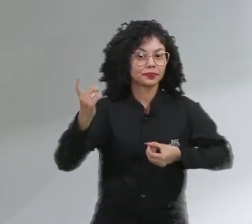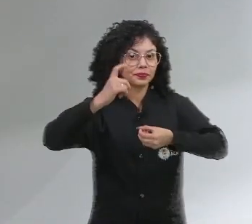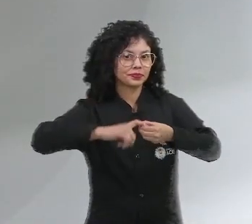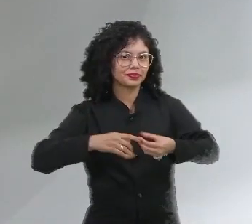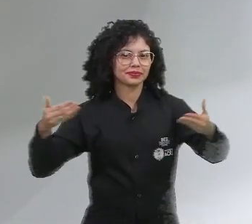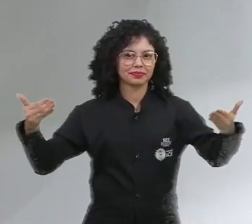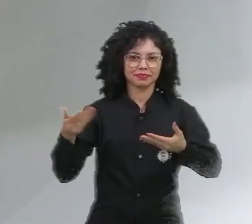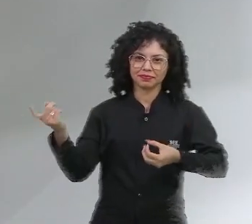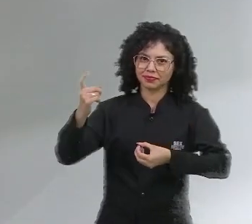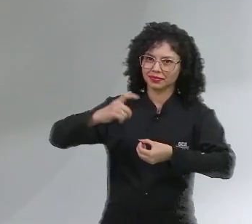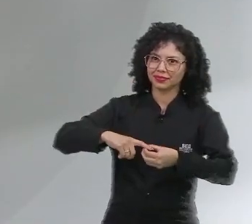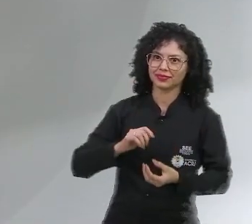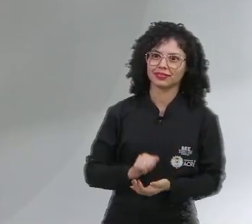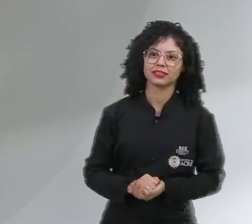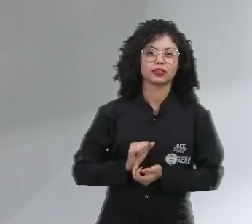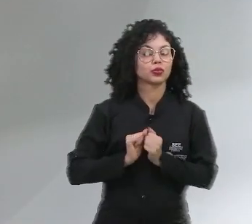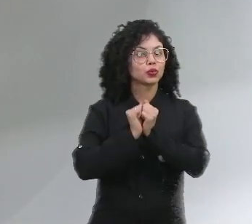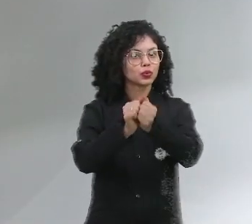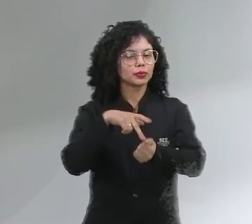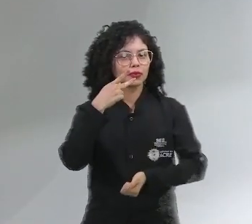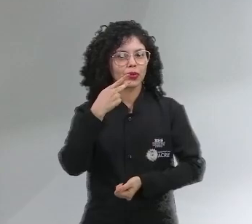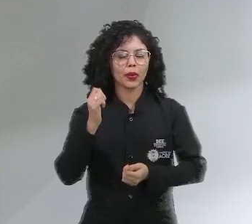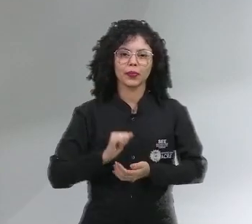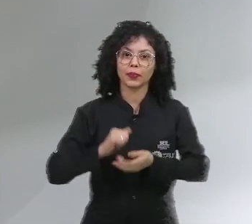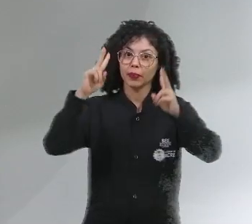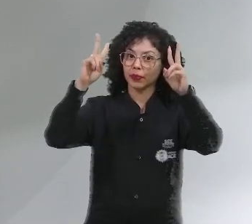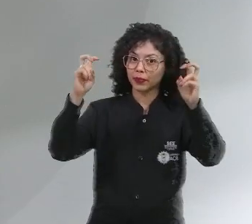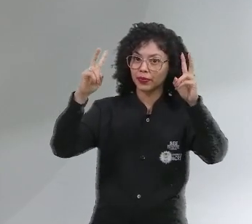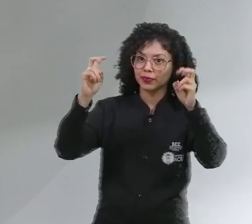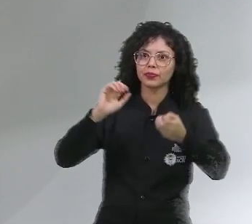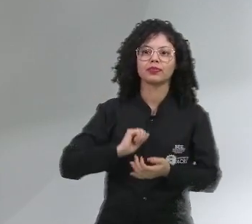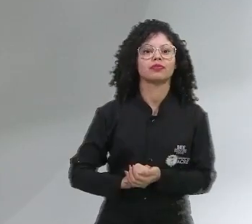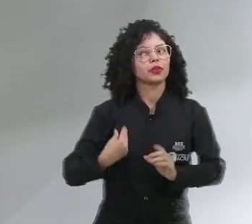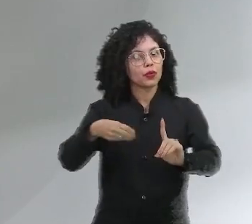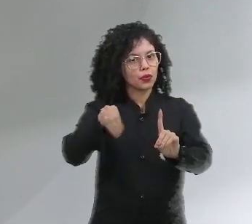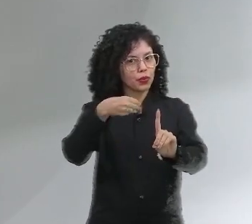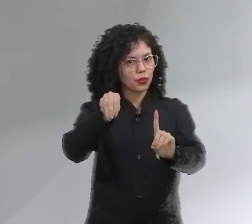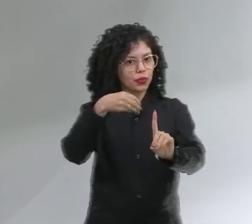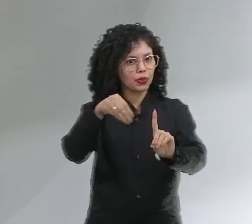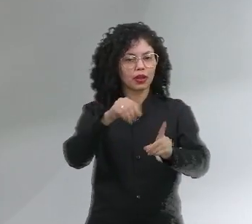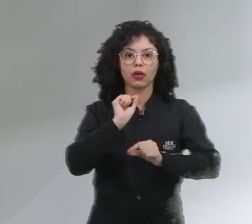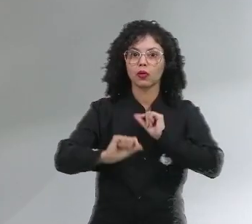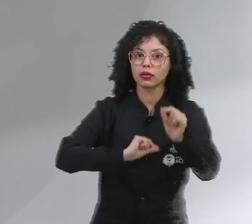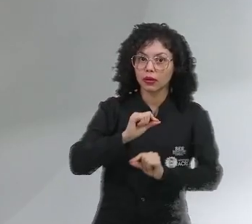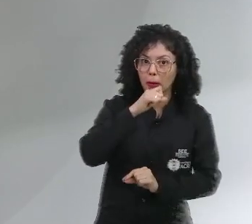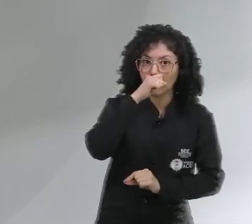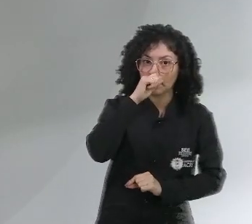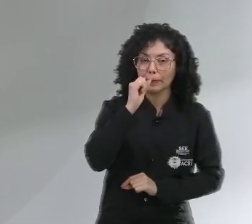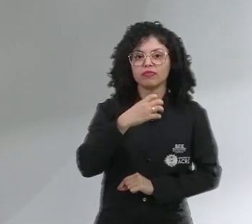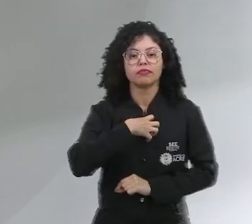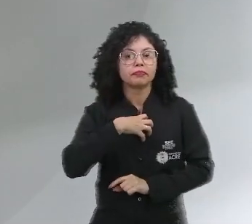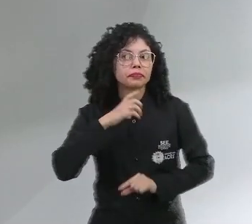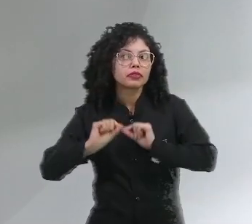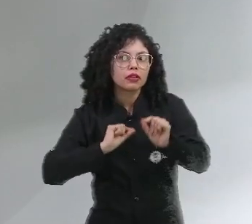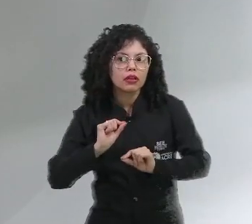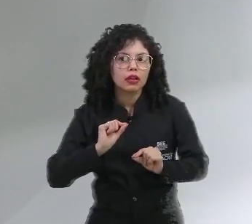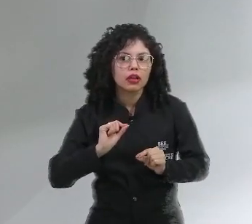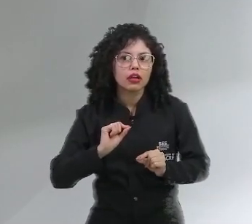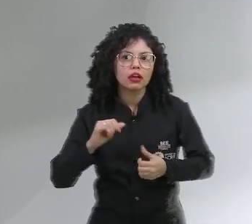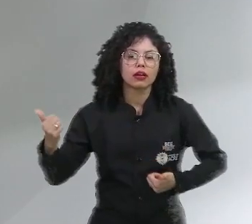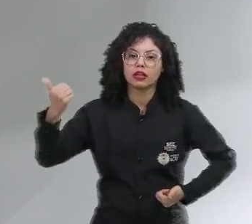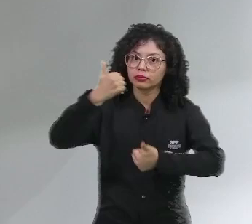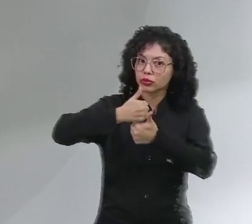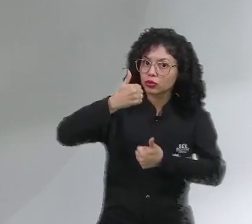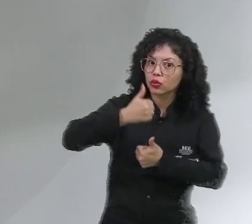Voltamos, estamos de volta e estamos aqui para falar desse aspecto de vulnerabilidade. Vulnerabilidade em que sentido? Em que eu me coloco